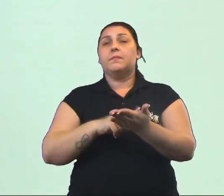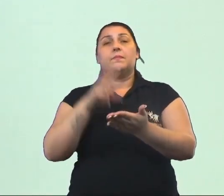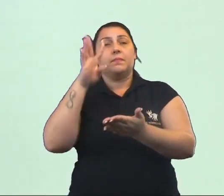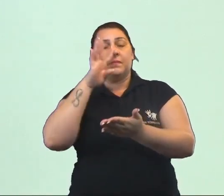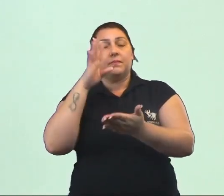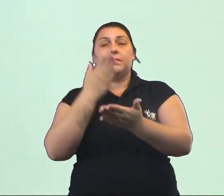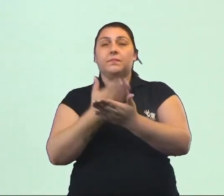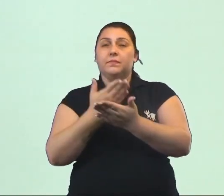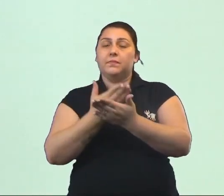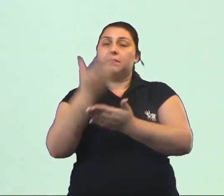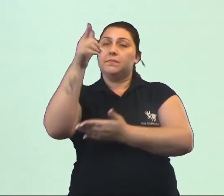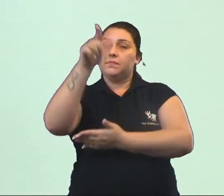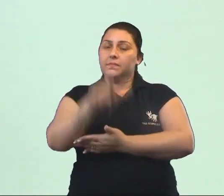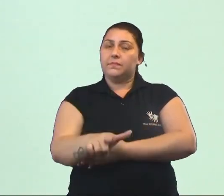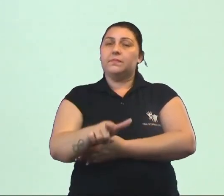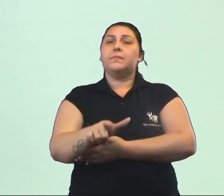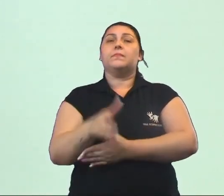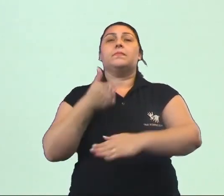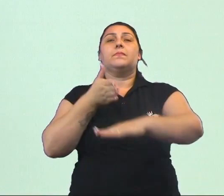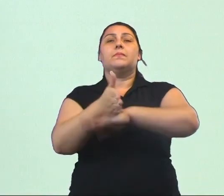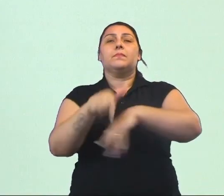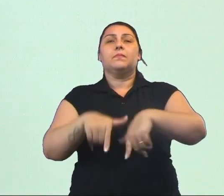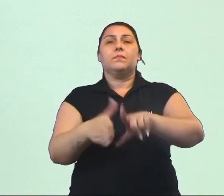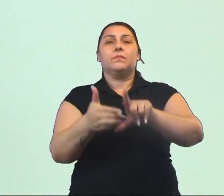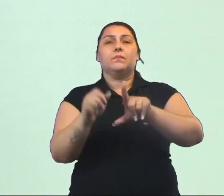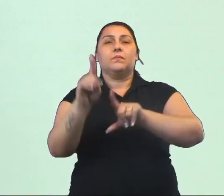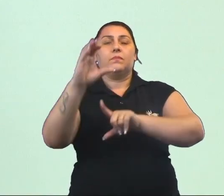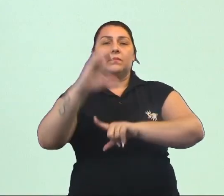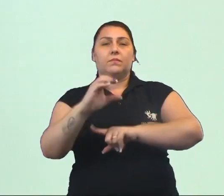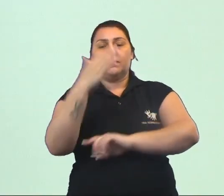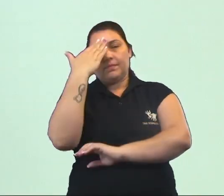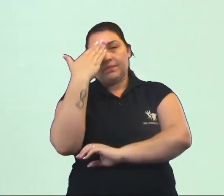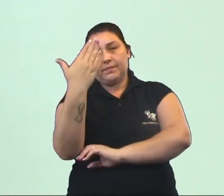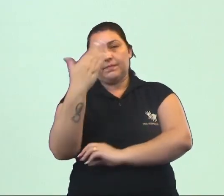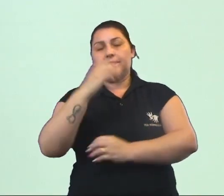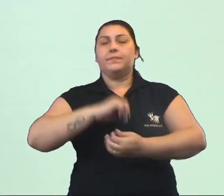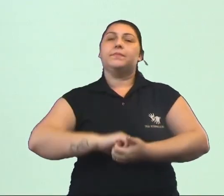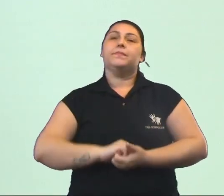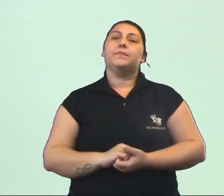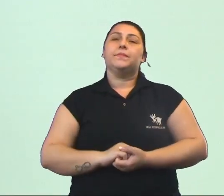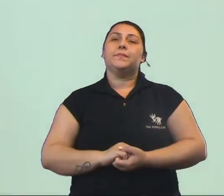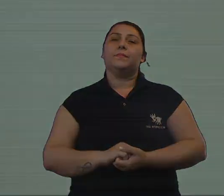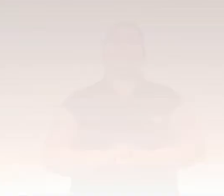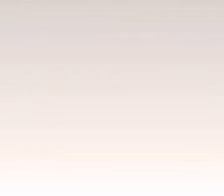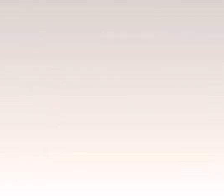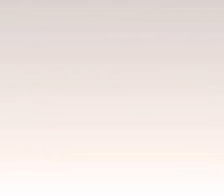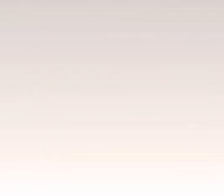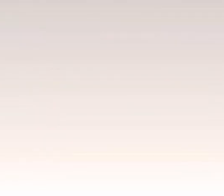Assistam a essa aula novamente, acessem o portal Eduque Acre. Obrigada.